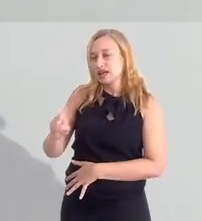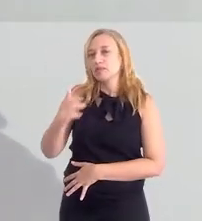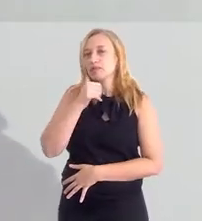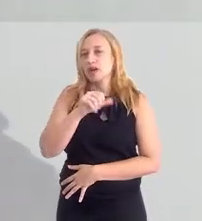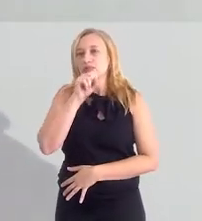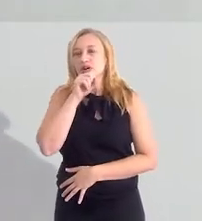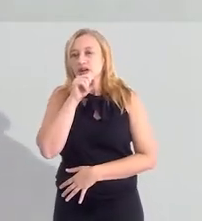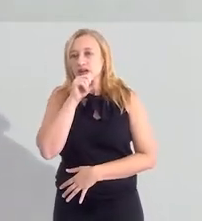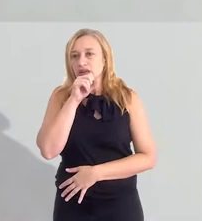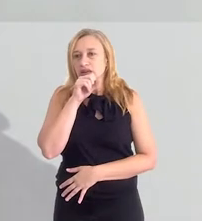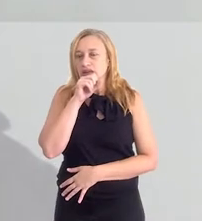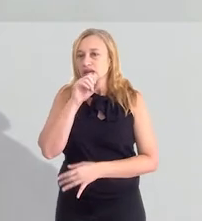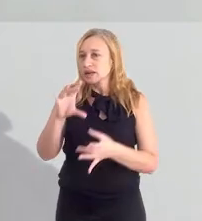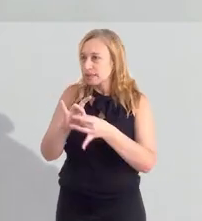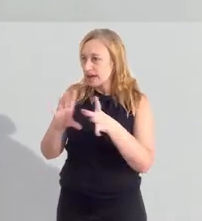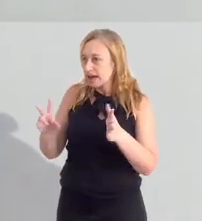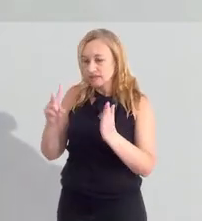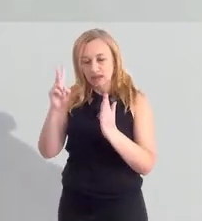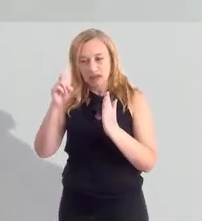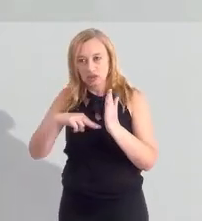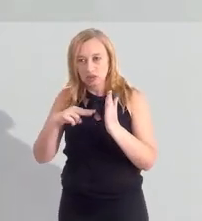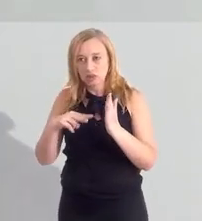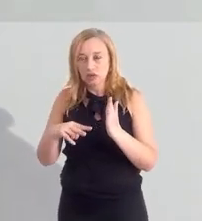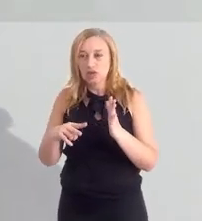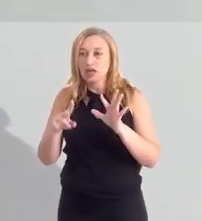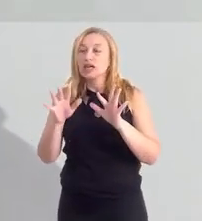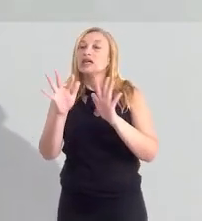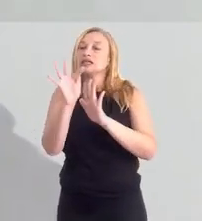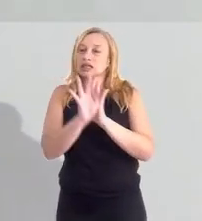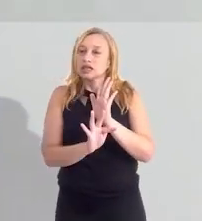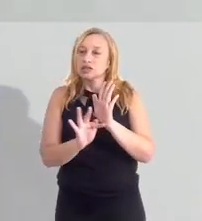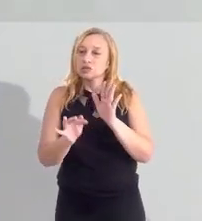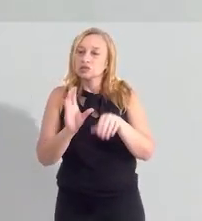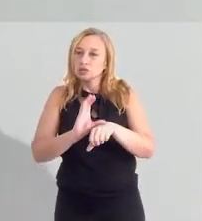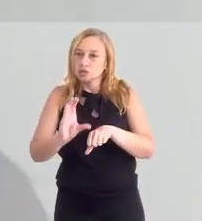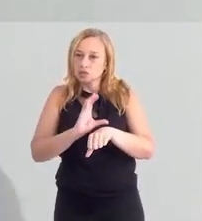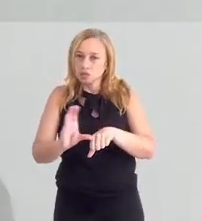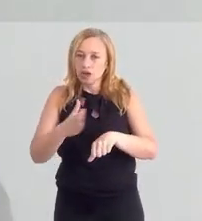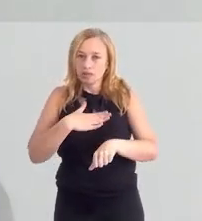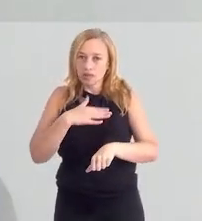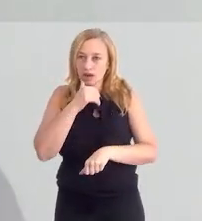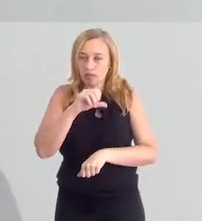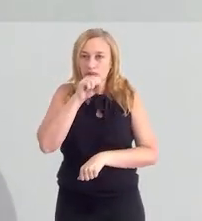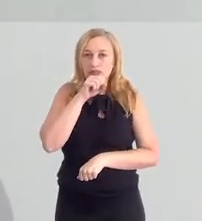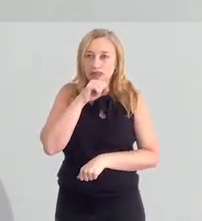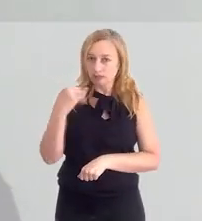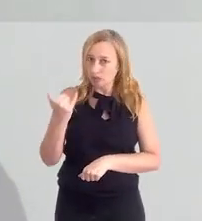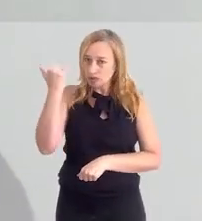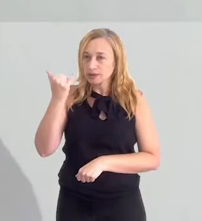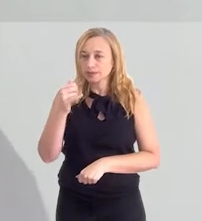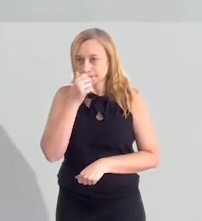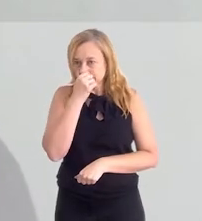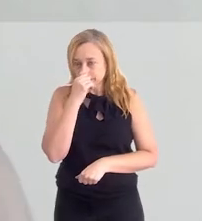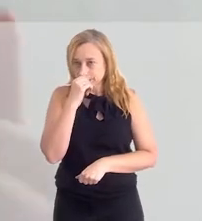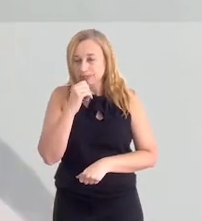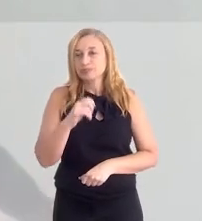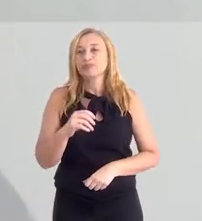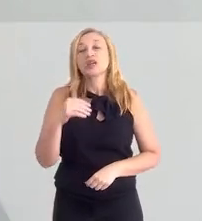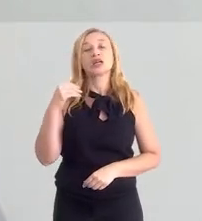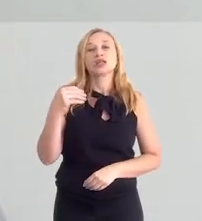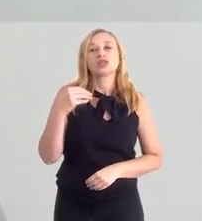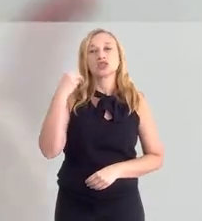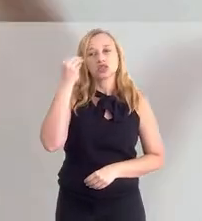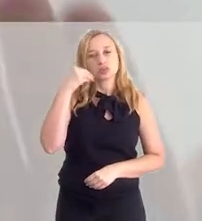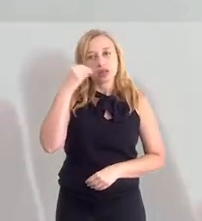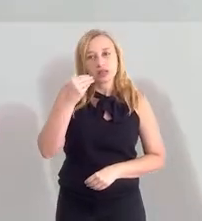mãe fizesse isso de forma deliberada, eu tive um autêntico curso de experiência literária com minha mãe. Então, isso foi muito importante. Caso contrário, a